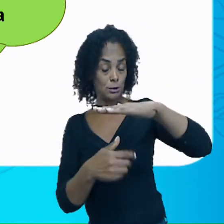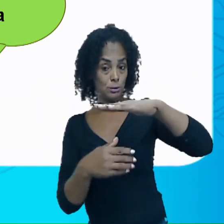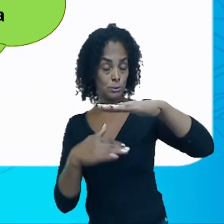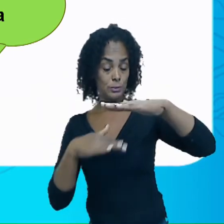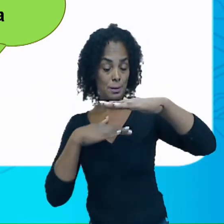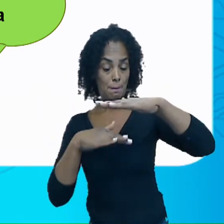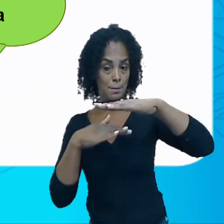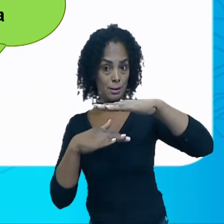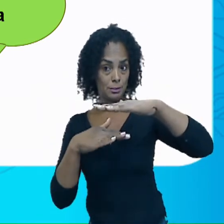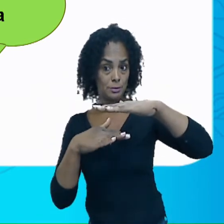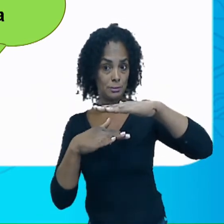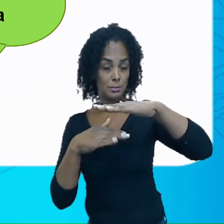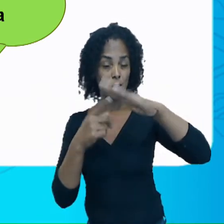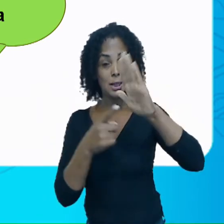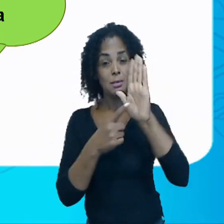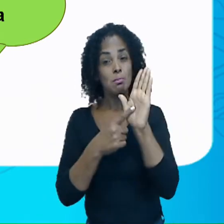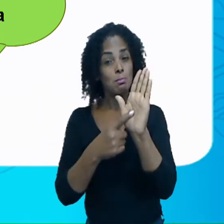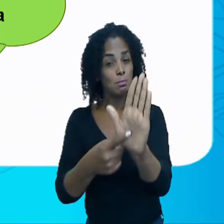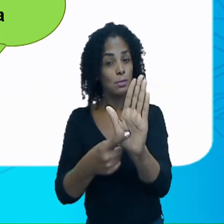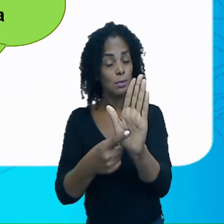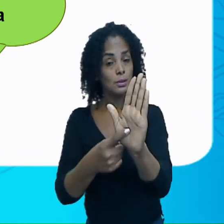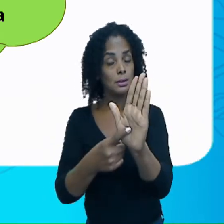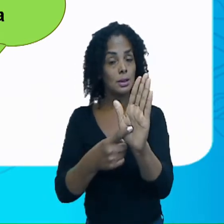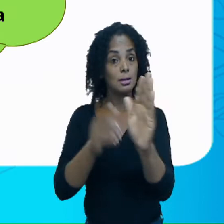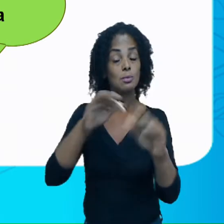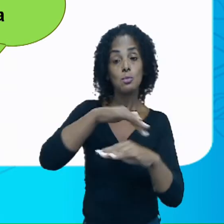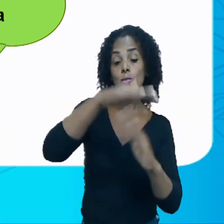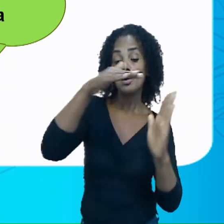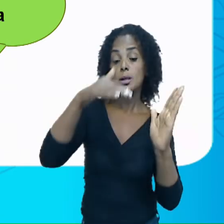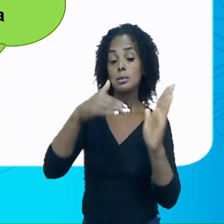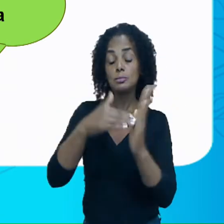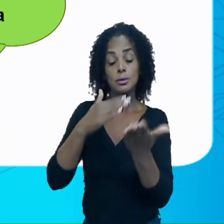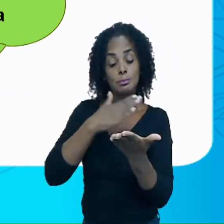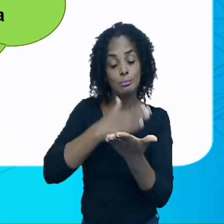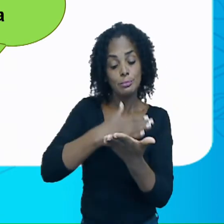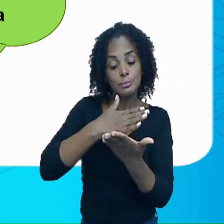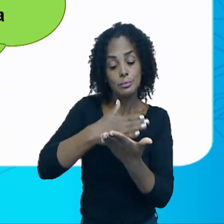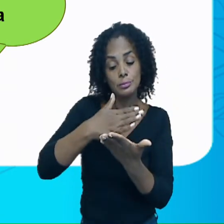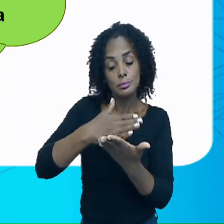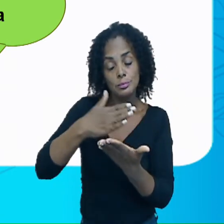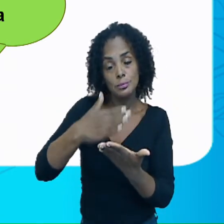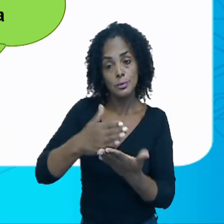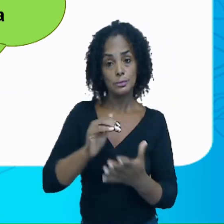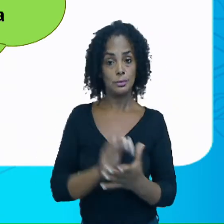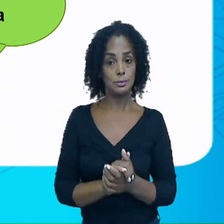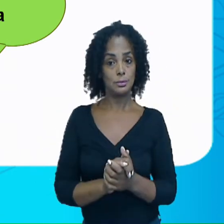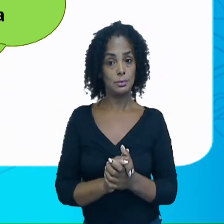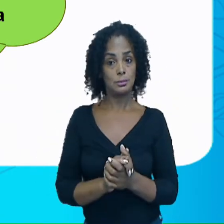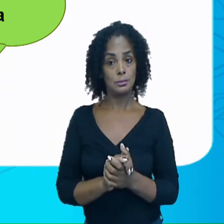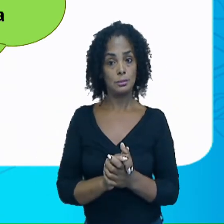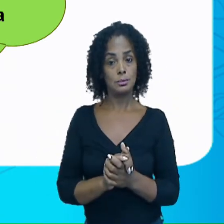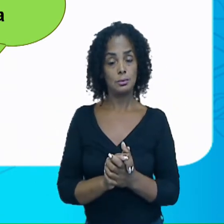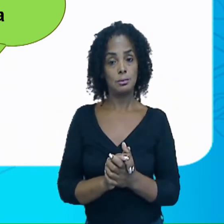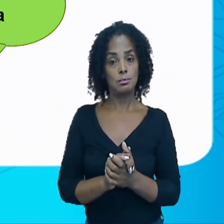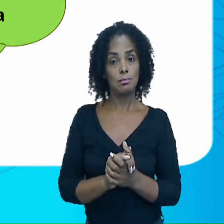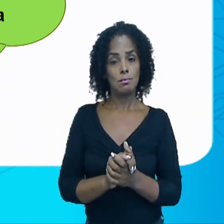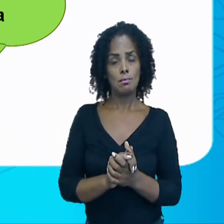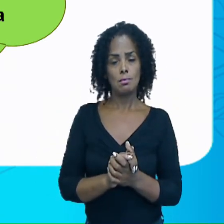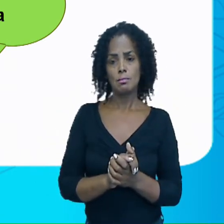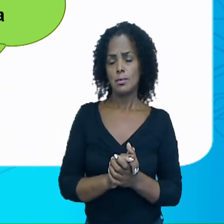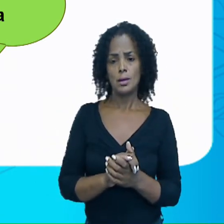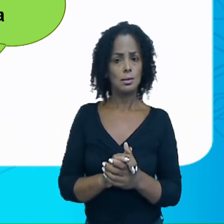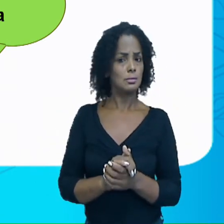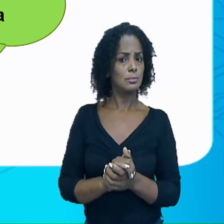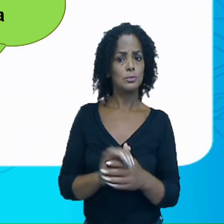ele indica em quantas partes o todo foi dividido. O que é o todo aqui? É esse desenho aqui,